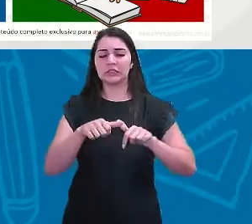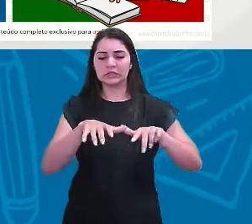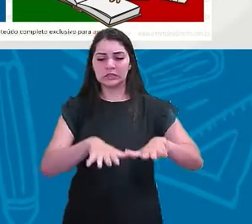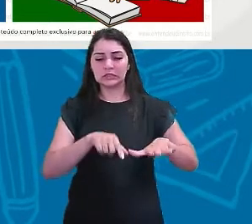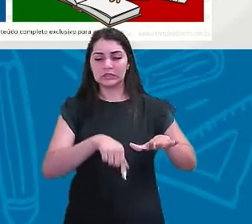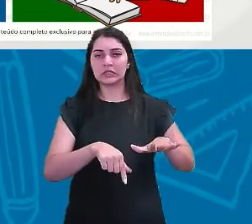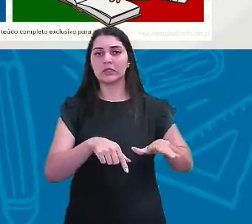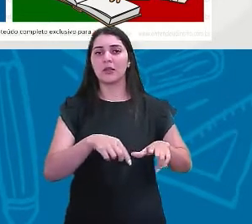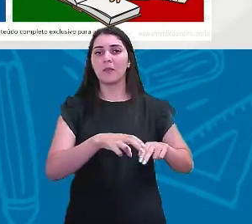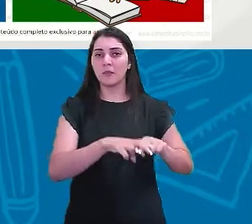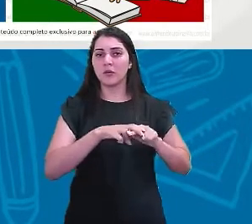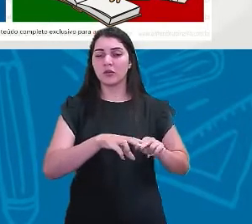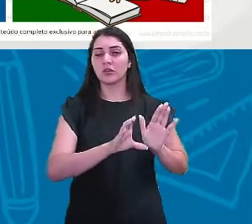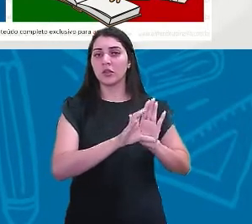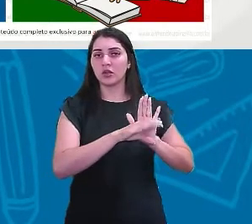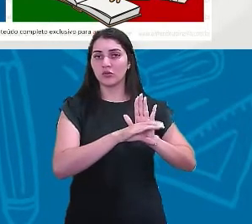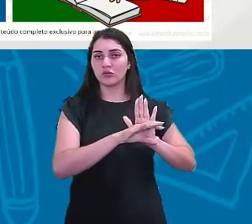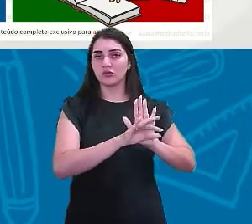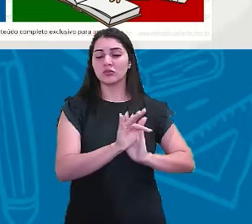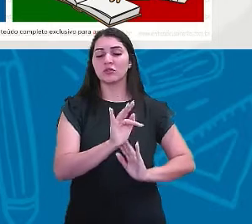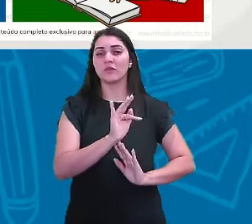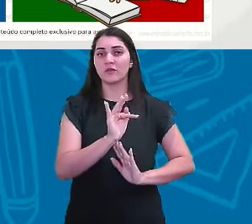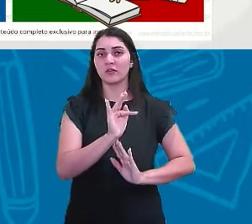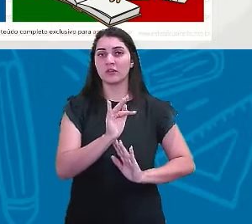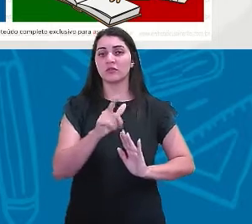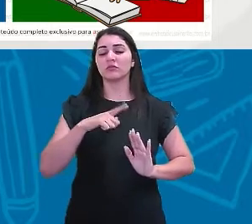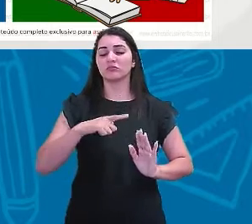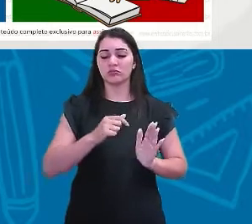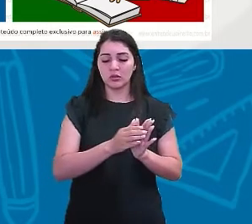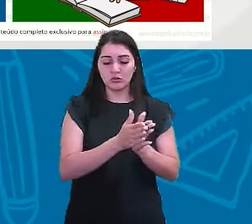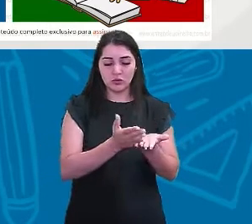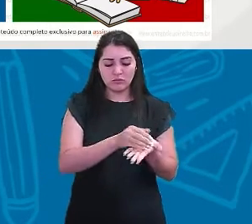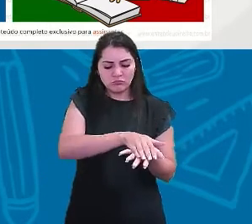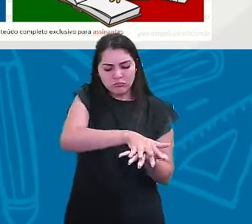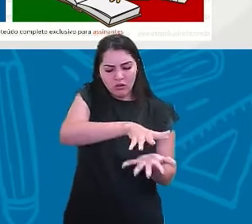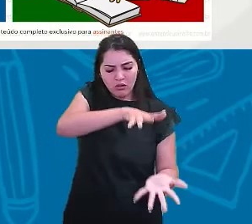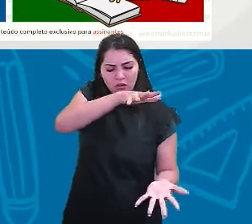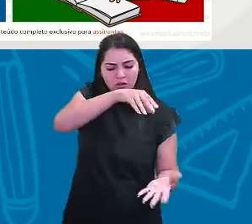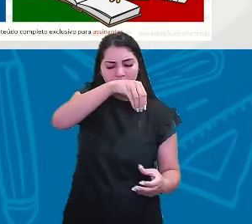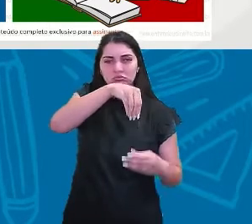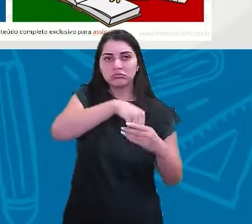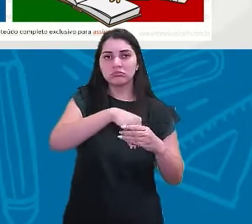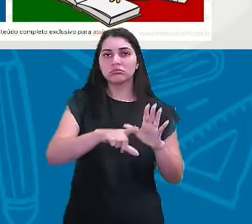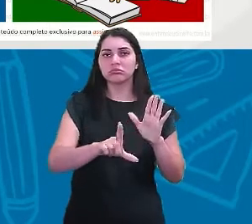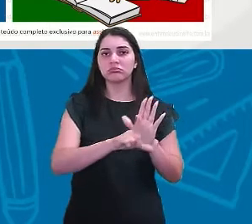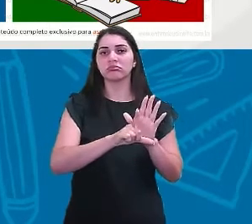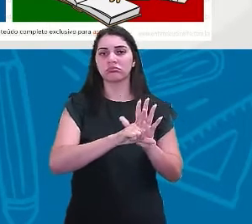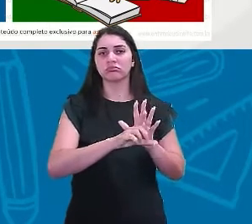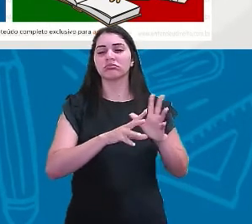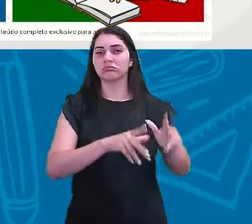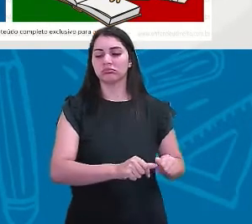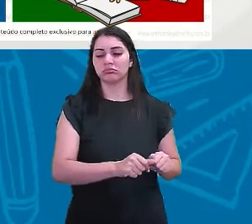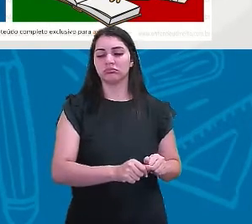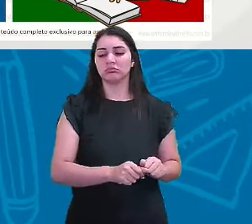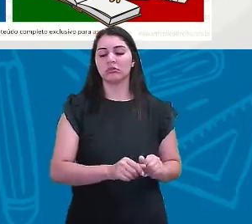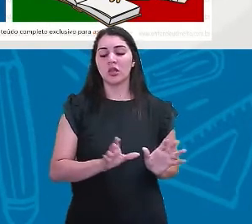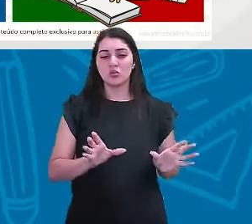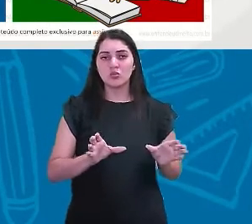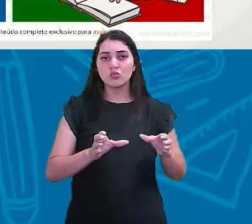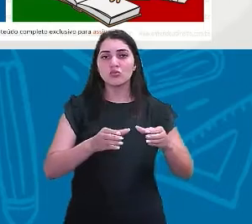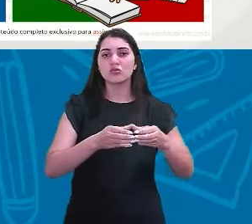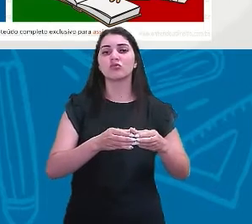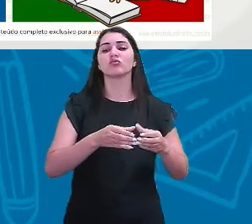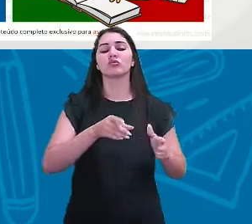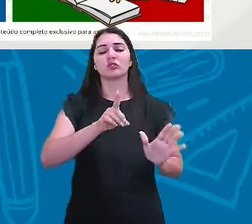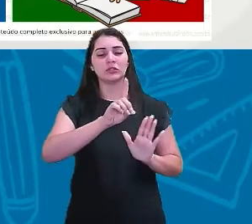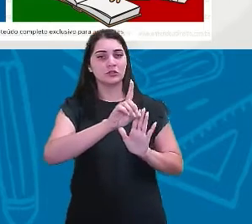pela Constituição Federal, que é aquele livro bem grande que tem todas as leis, tá? Conjuntos de deveres e de direitos